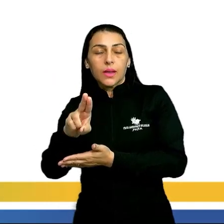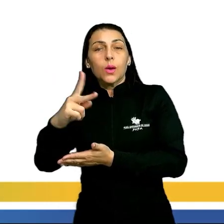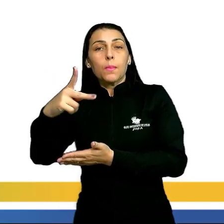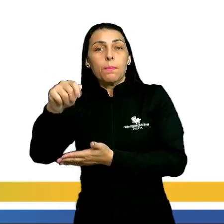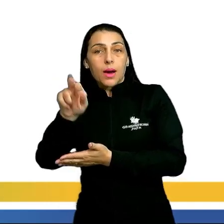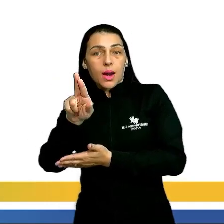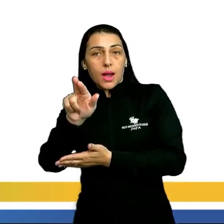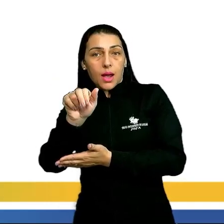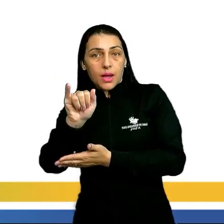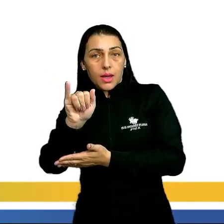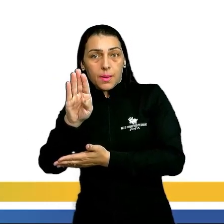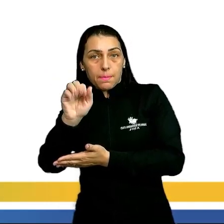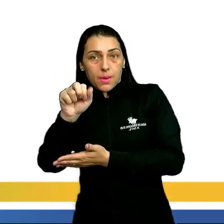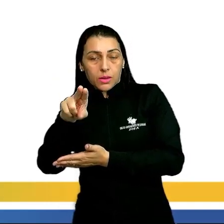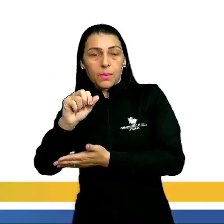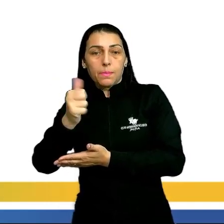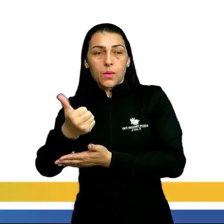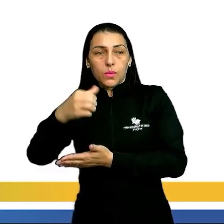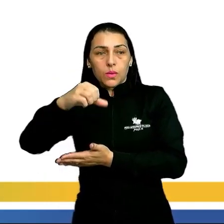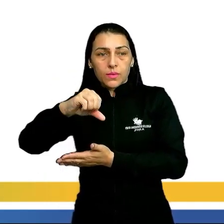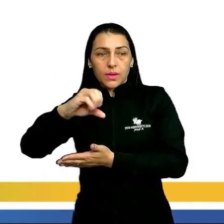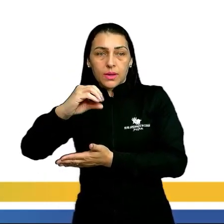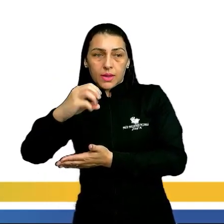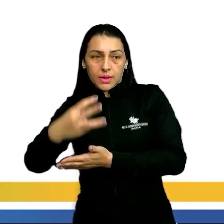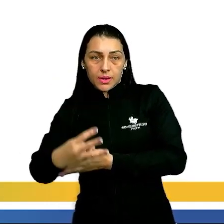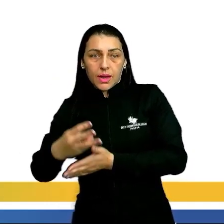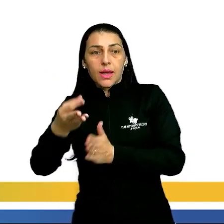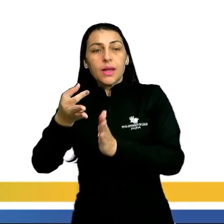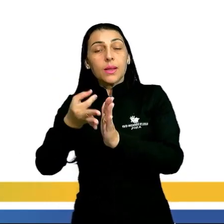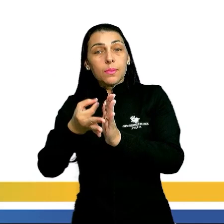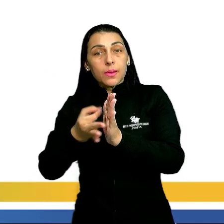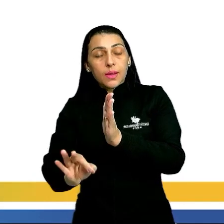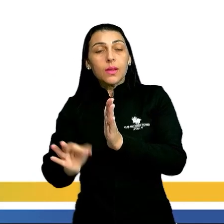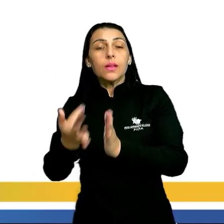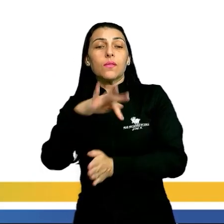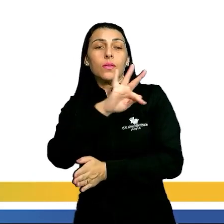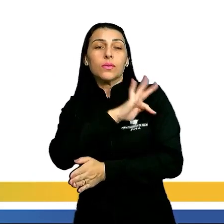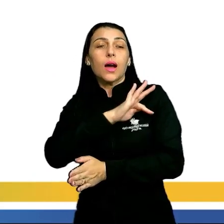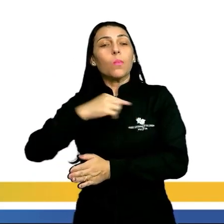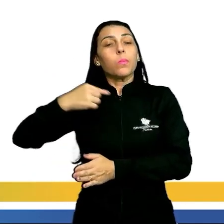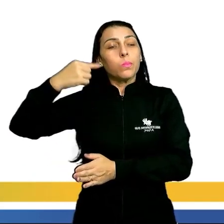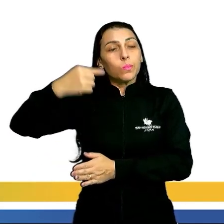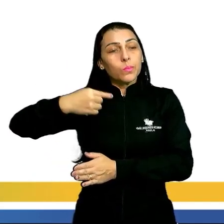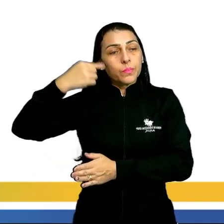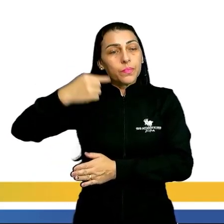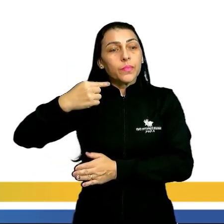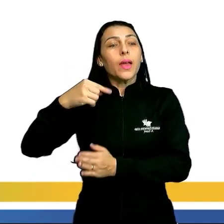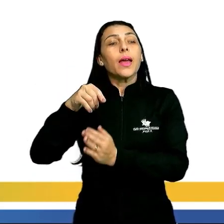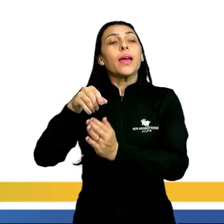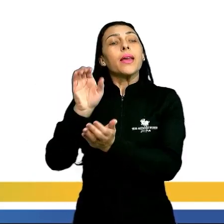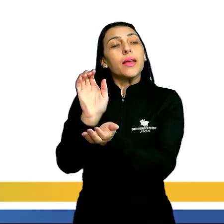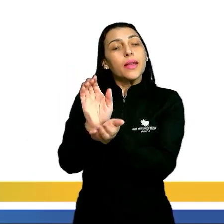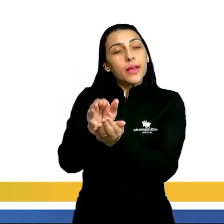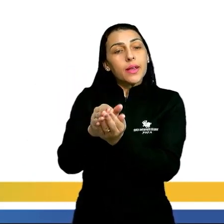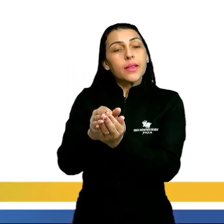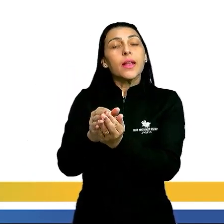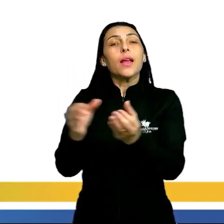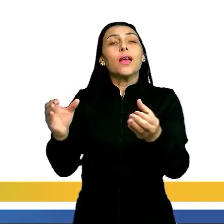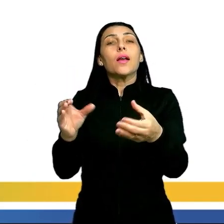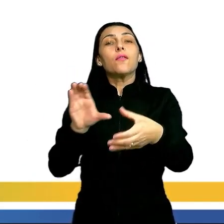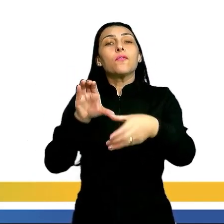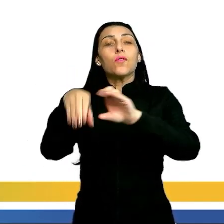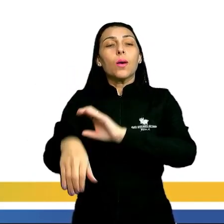em 1903 ele se matricula em Direito na faculdade ali em Recife e forma-se